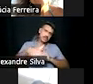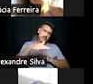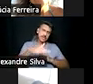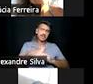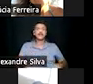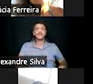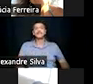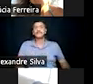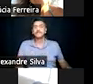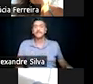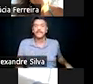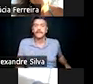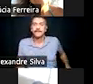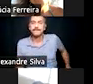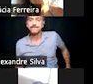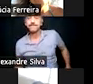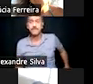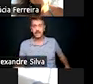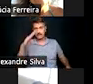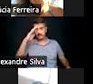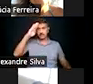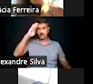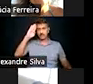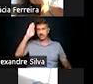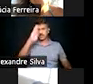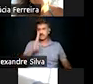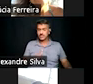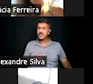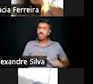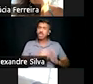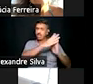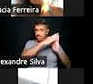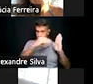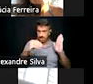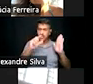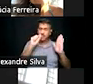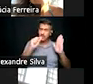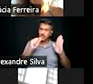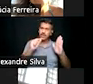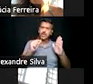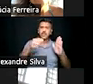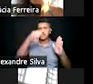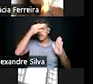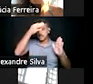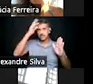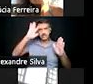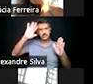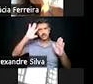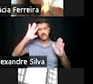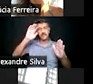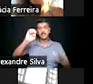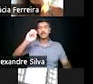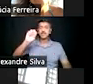que a gente vê dentro do espaço acadêmico brasileiro é muito reflexo dessa forma de se pensar do Estado